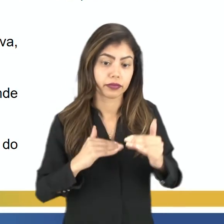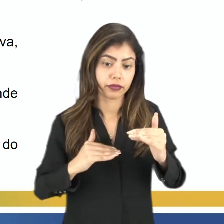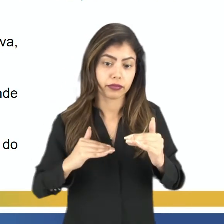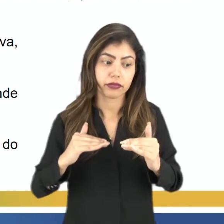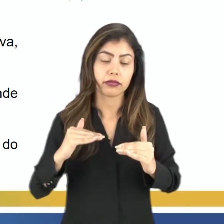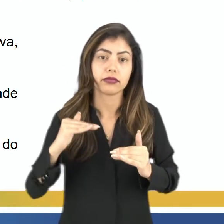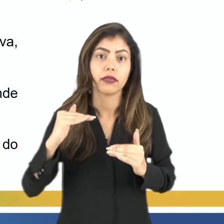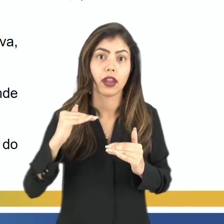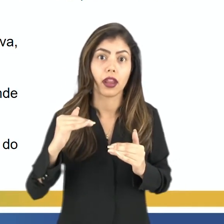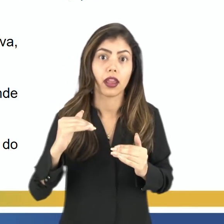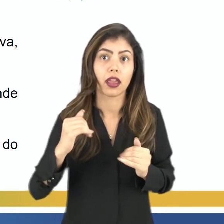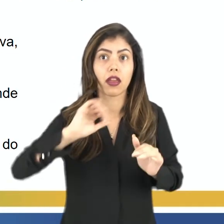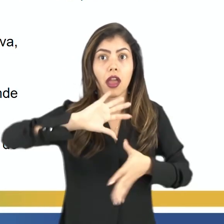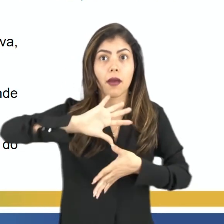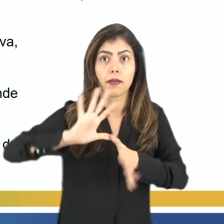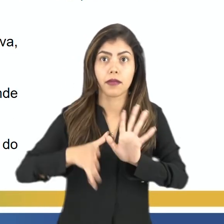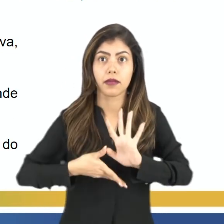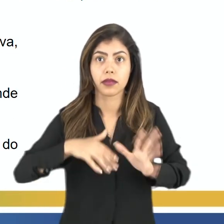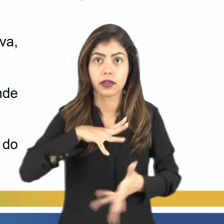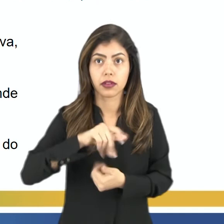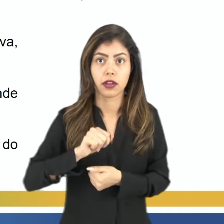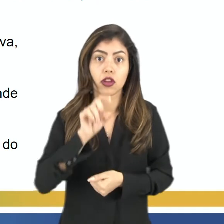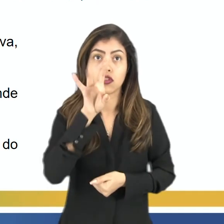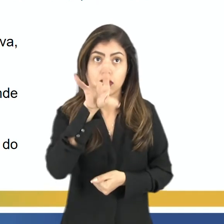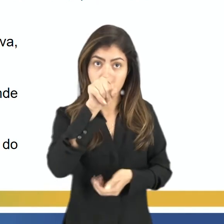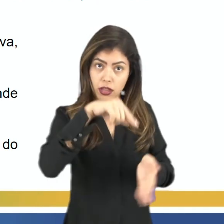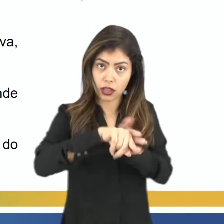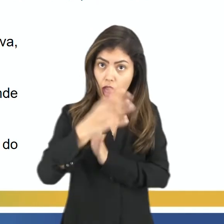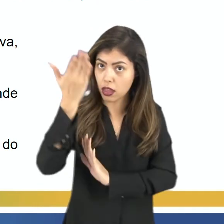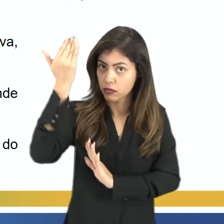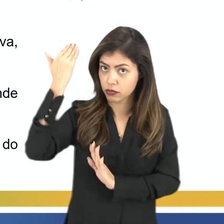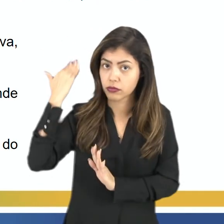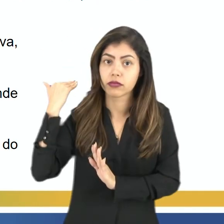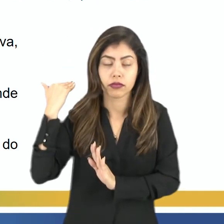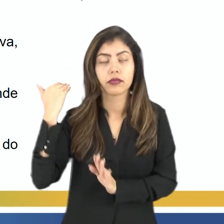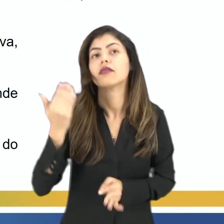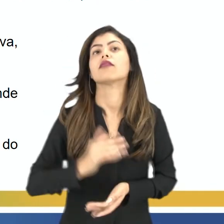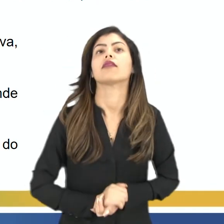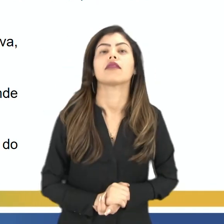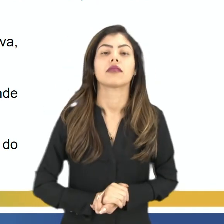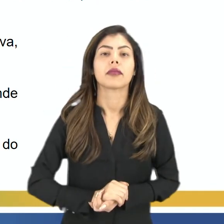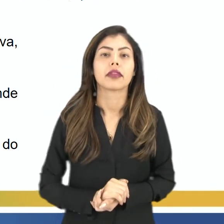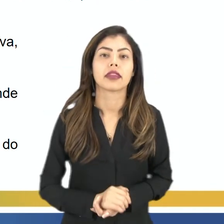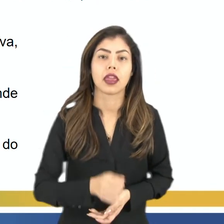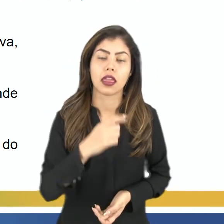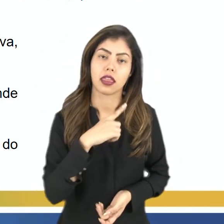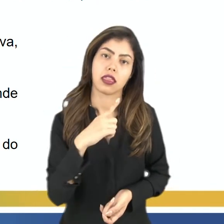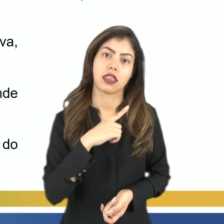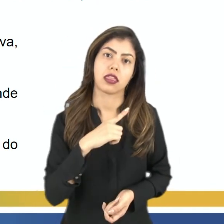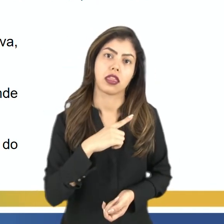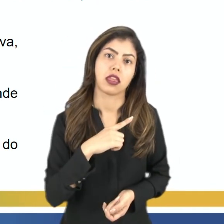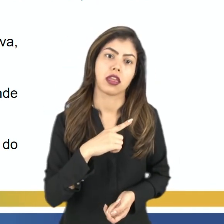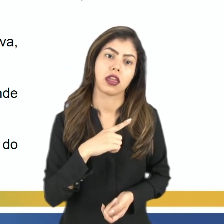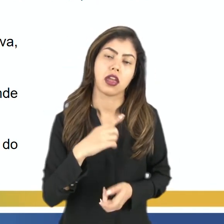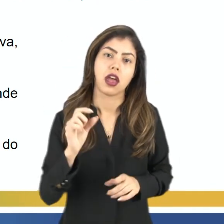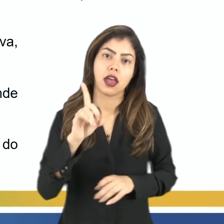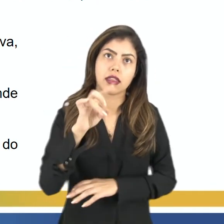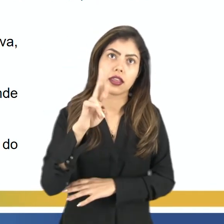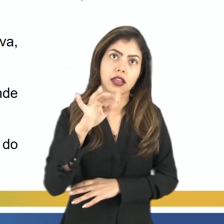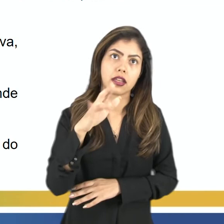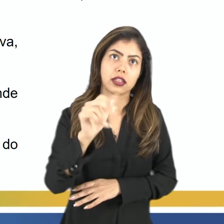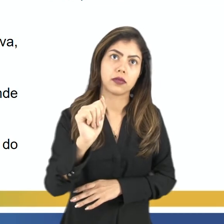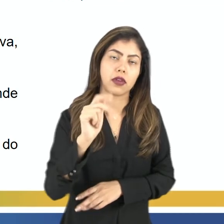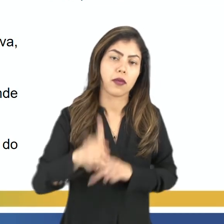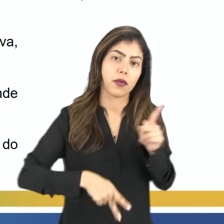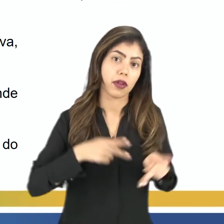principalmente com a questão da pandemia, mas essa questão é antes da pandemia, tá? E ele fala que tem havido sucessivos decréscimos frente ao total da